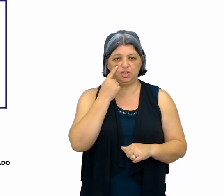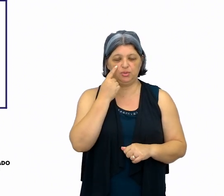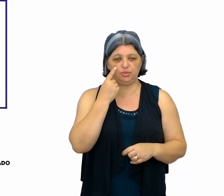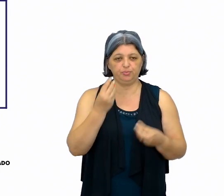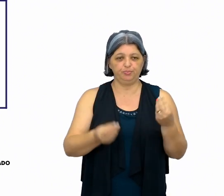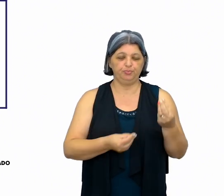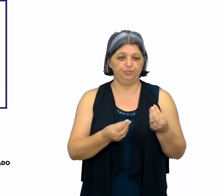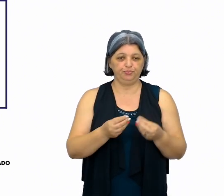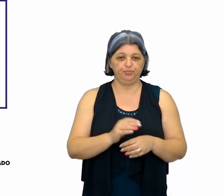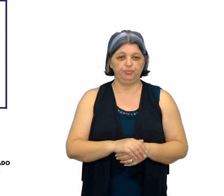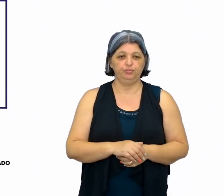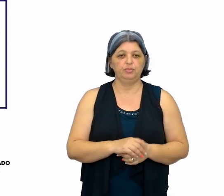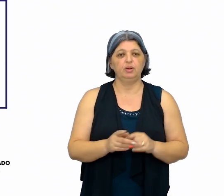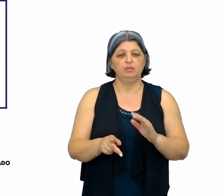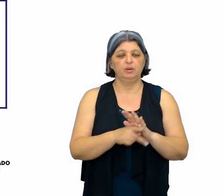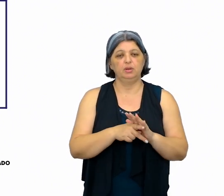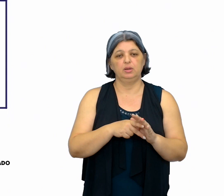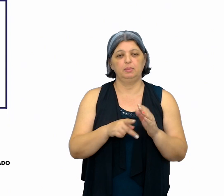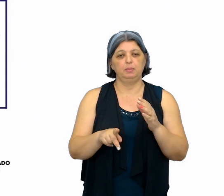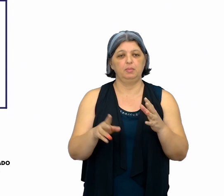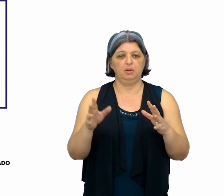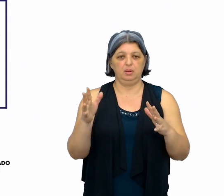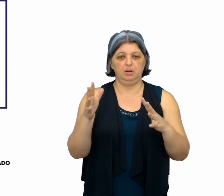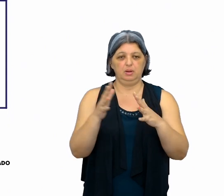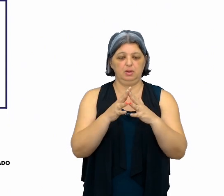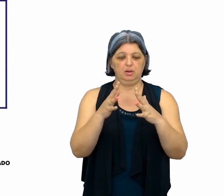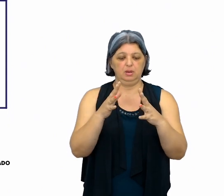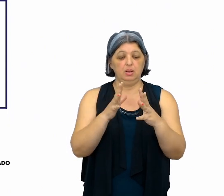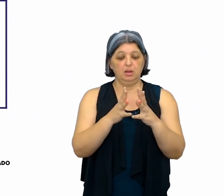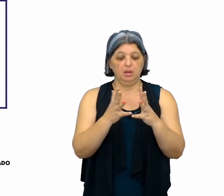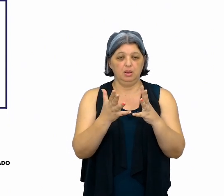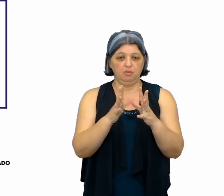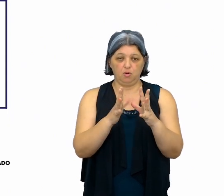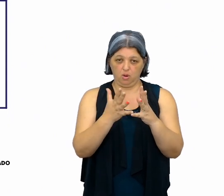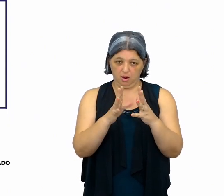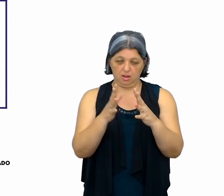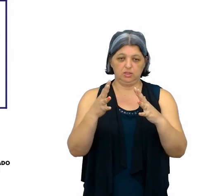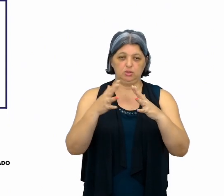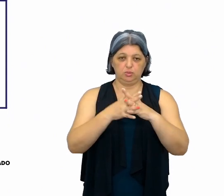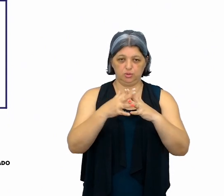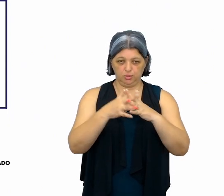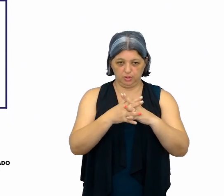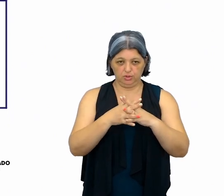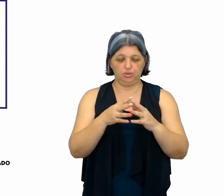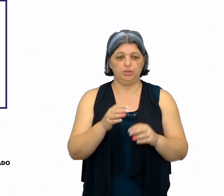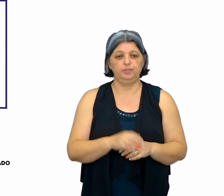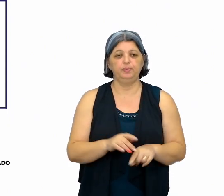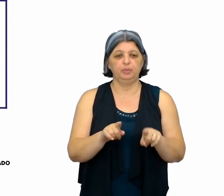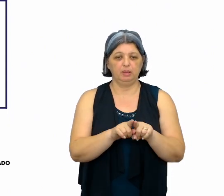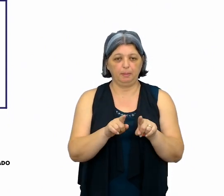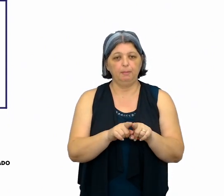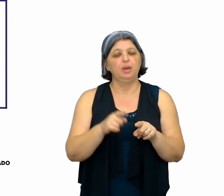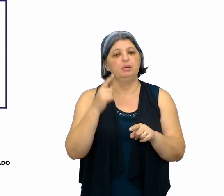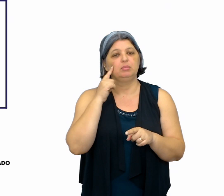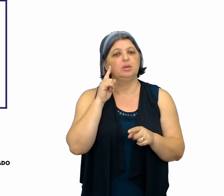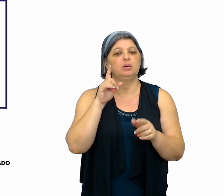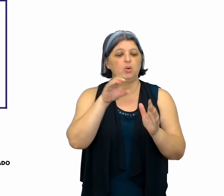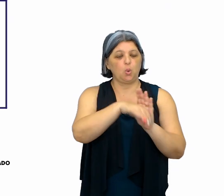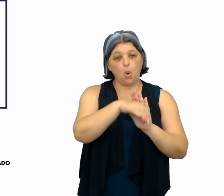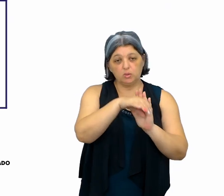aí eu estou falando das vogais e consoantes. E se julgar necessário, podem retomar esses conceitos com a